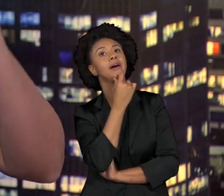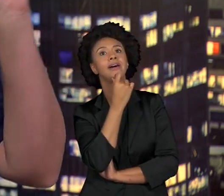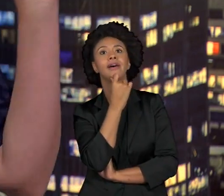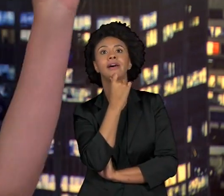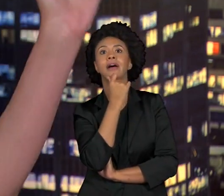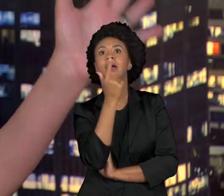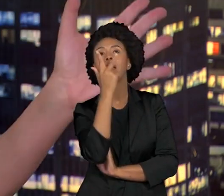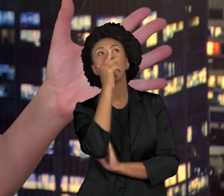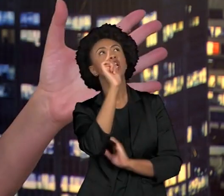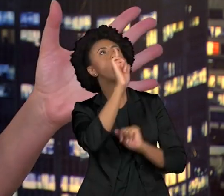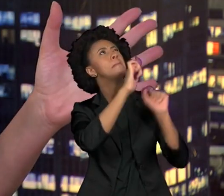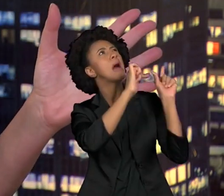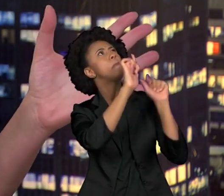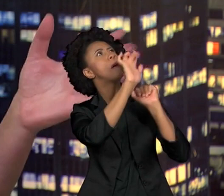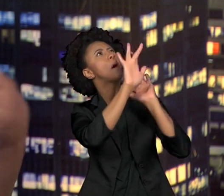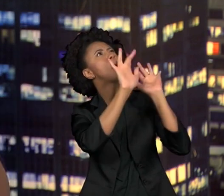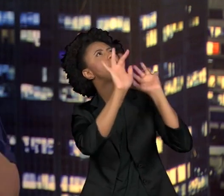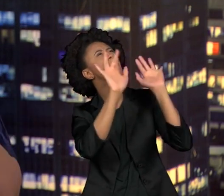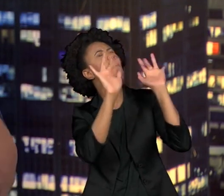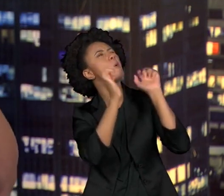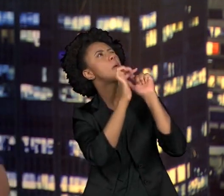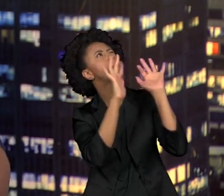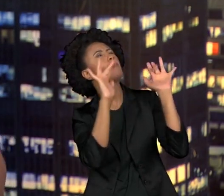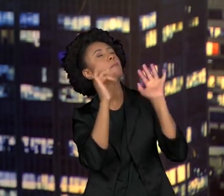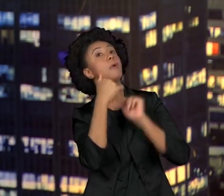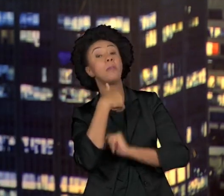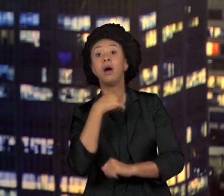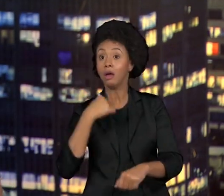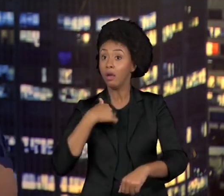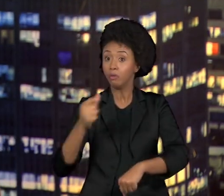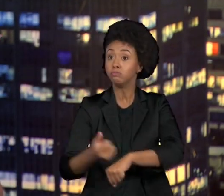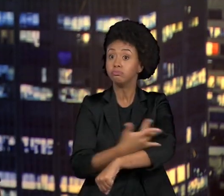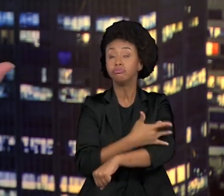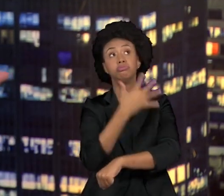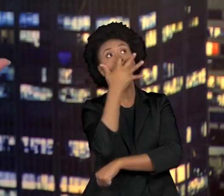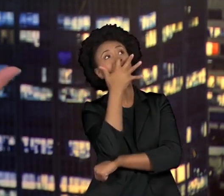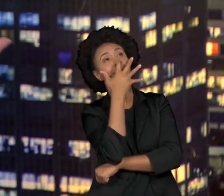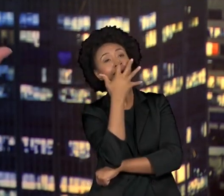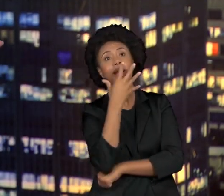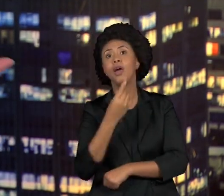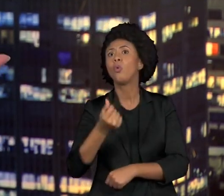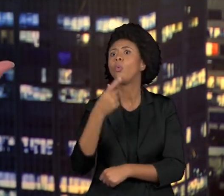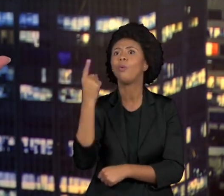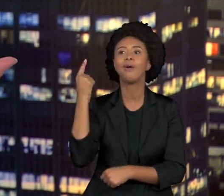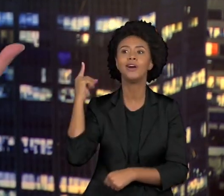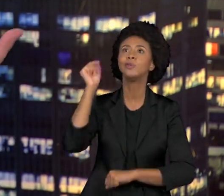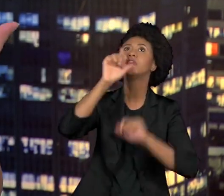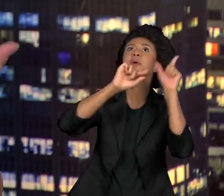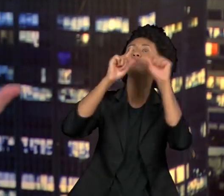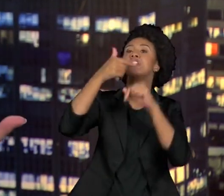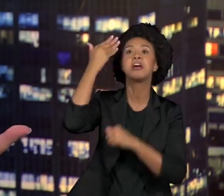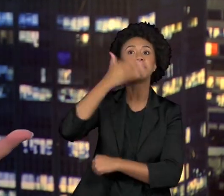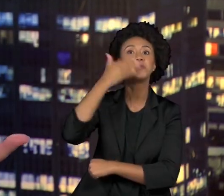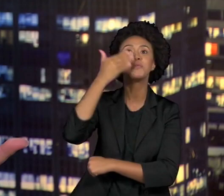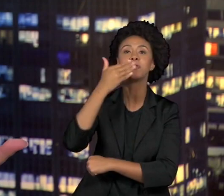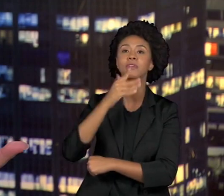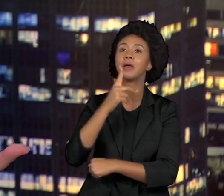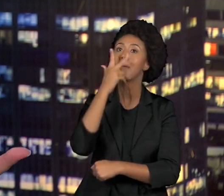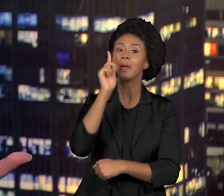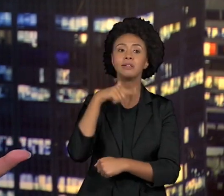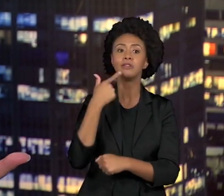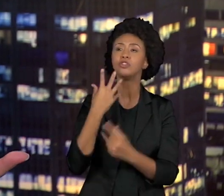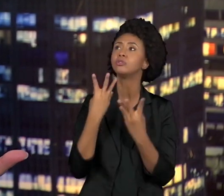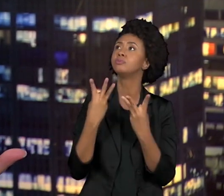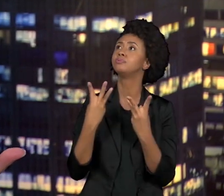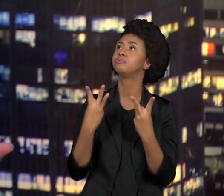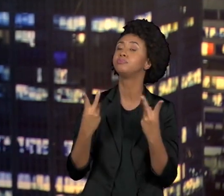de estrelas, não é, professor? E até, nossa, sabe, até chorei, porque eu falei, quanto tempo que a gente não via isso? E a gente vai perdendo isso e não se dá